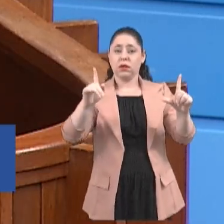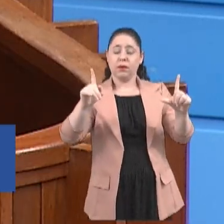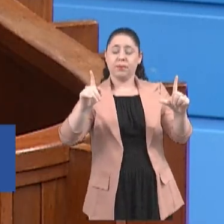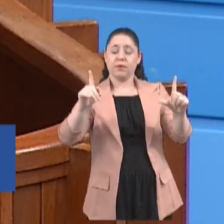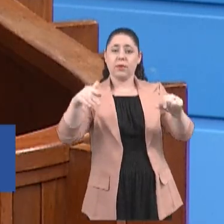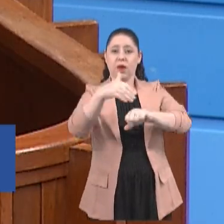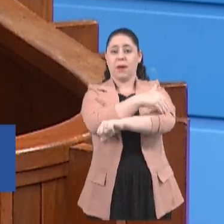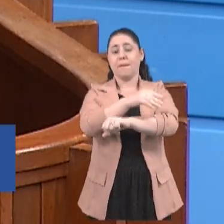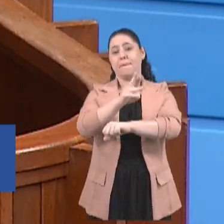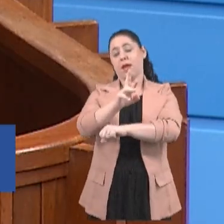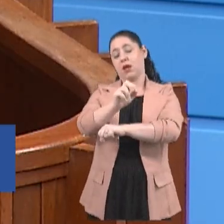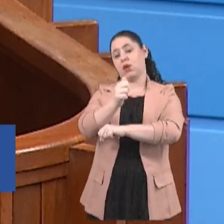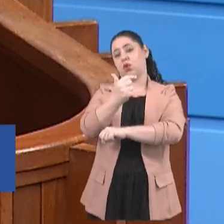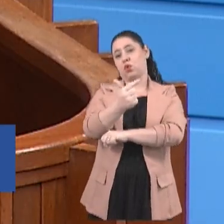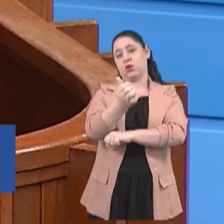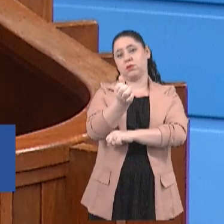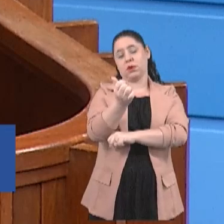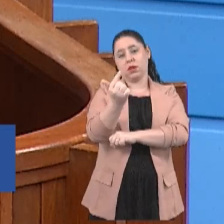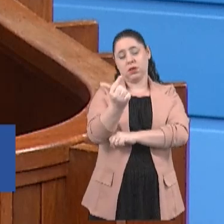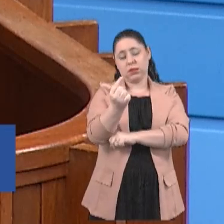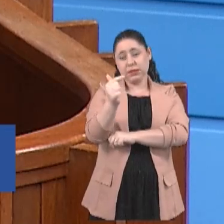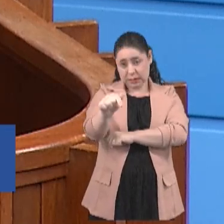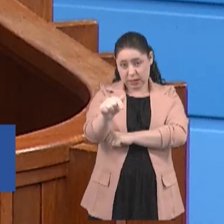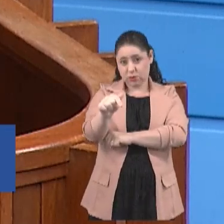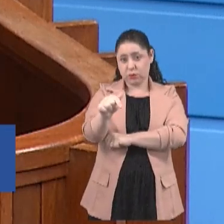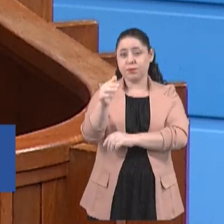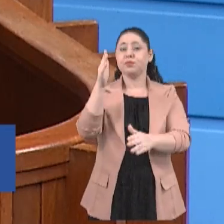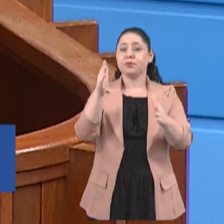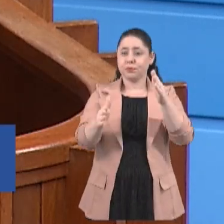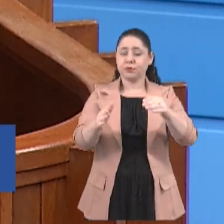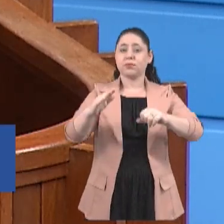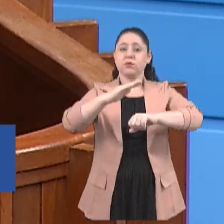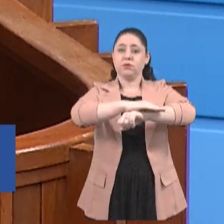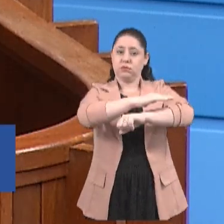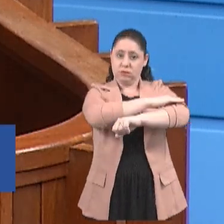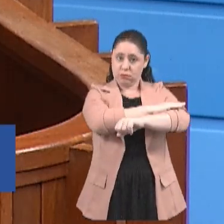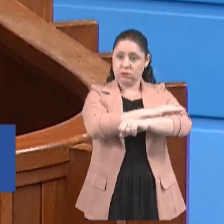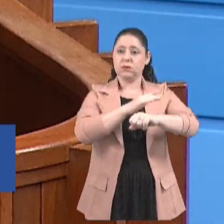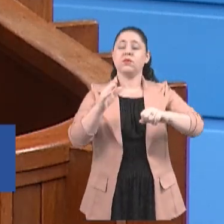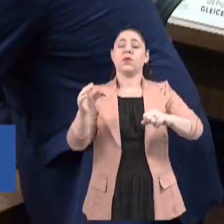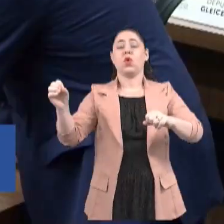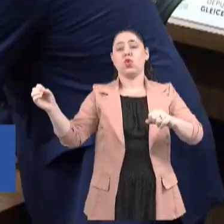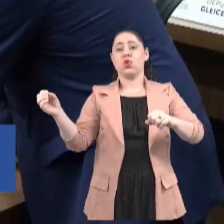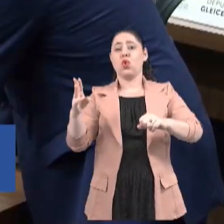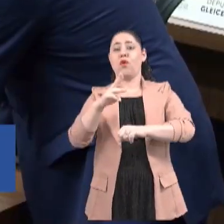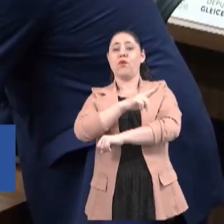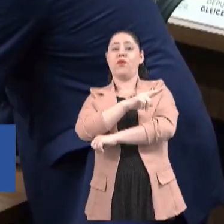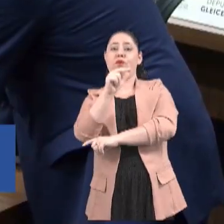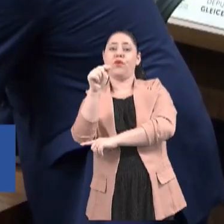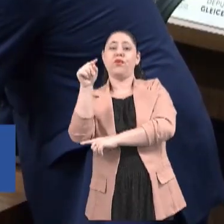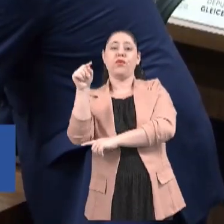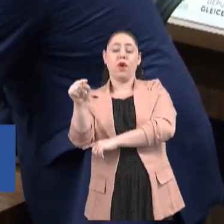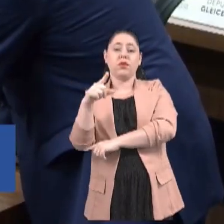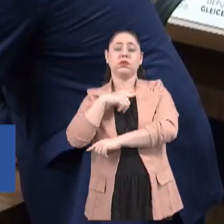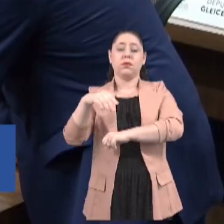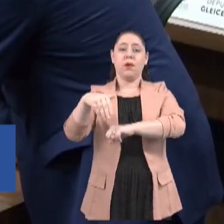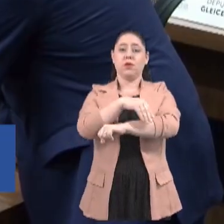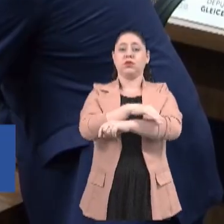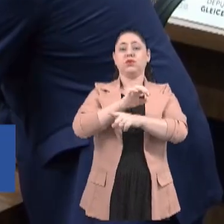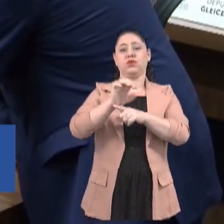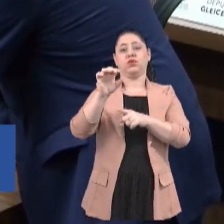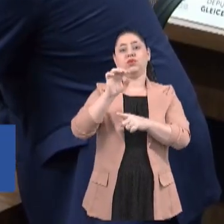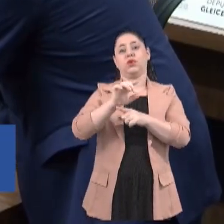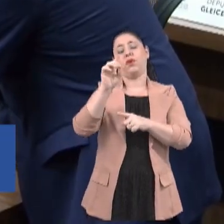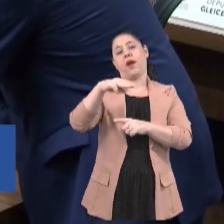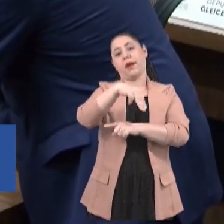A BR-267, no trecho compreendido entre Bataguaçu e Nova Alvorada do Sul. E mais as rodovias